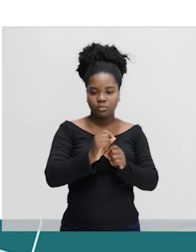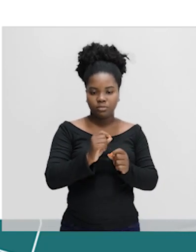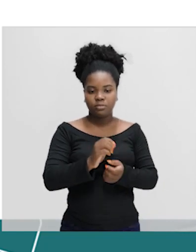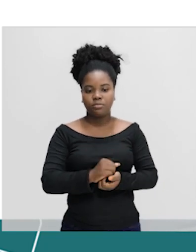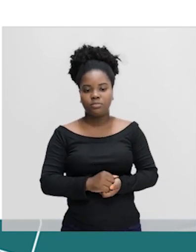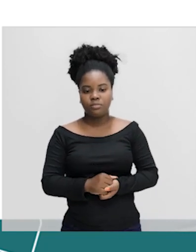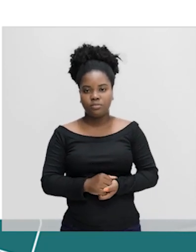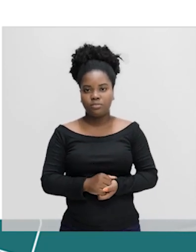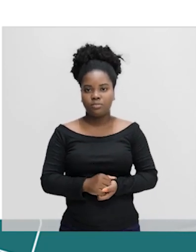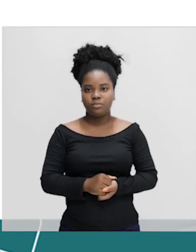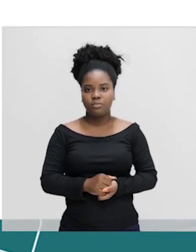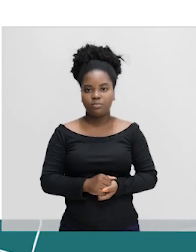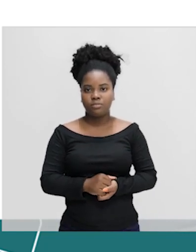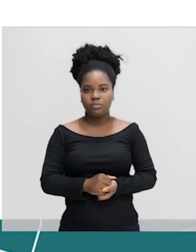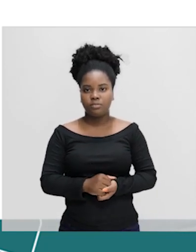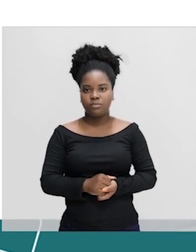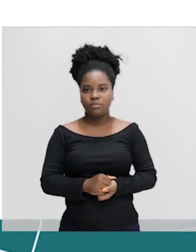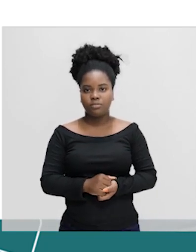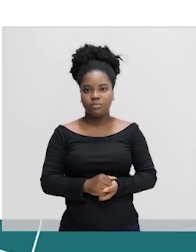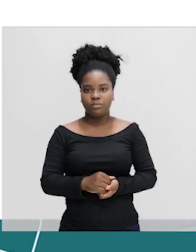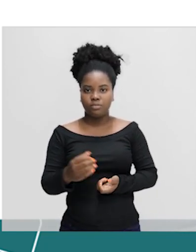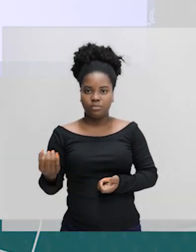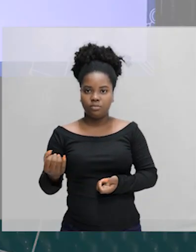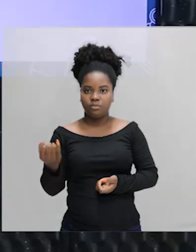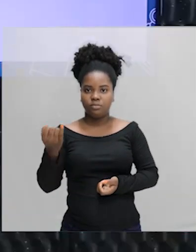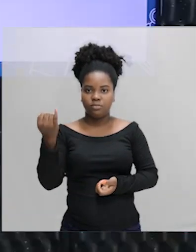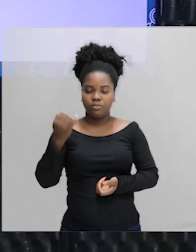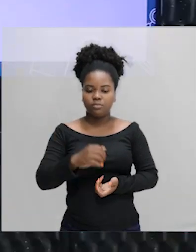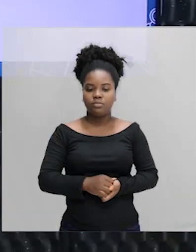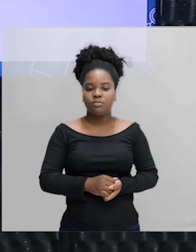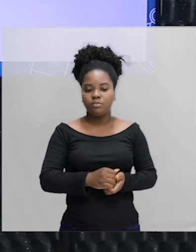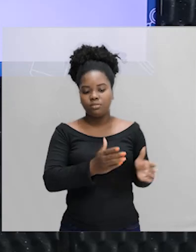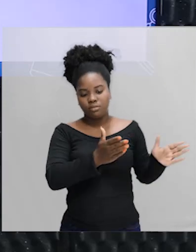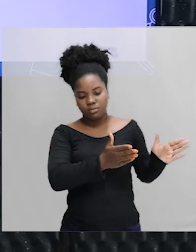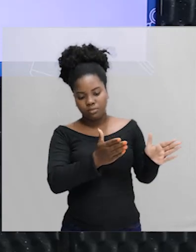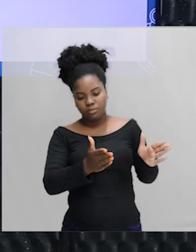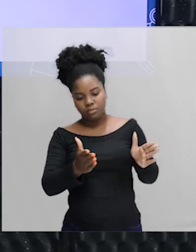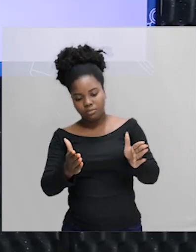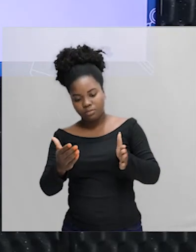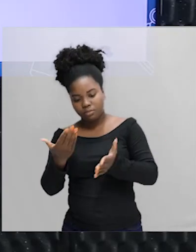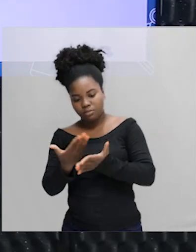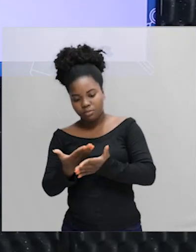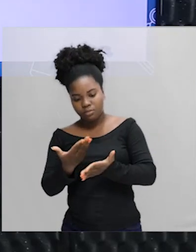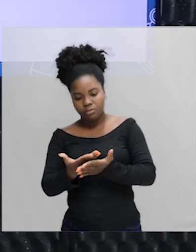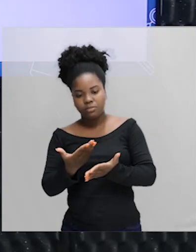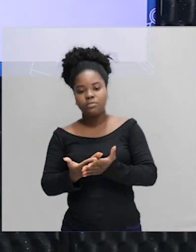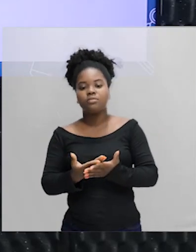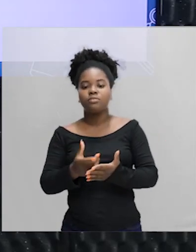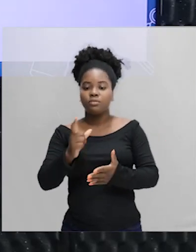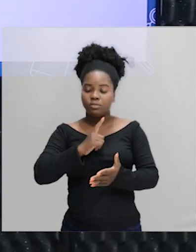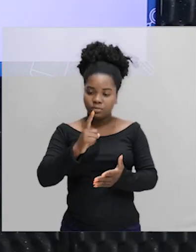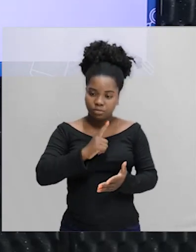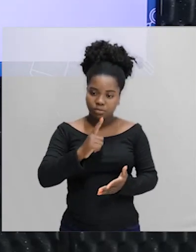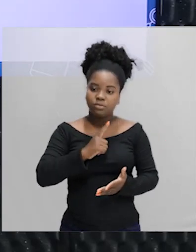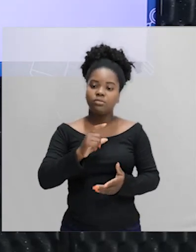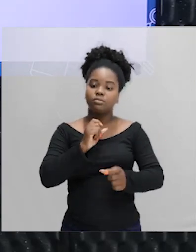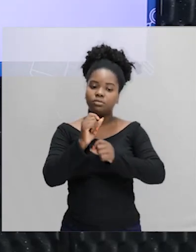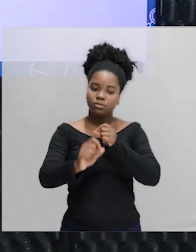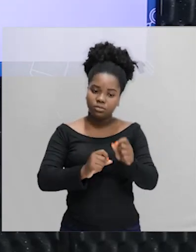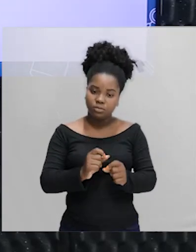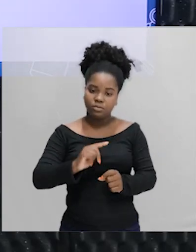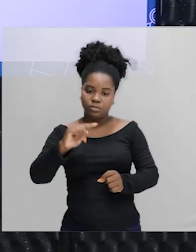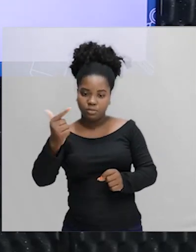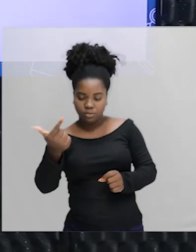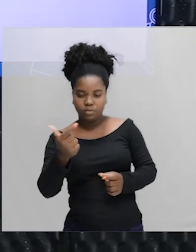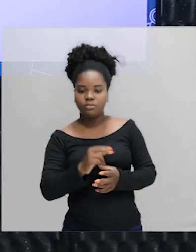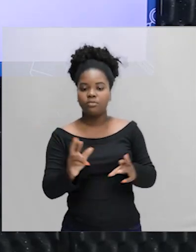ok? E é na sequência das aulas de astronomia. Então, existem aulas anteriores a essa,